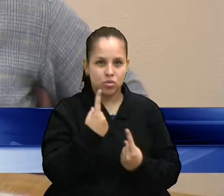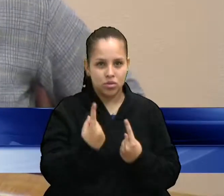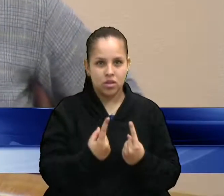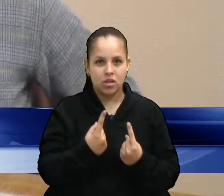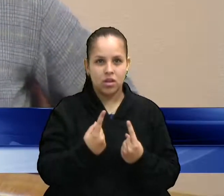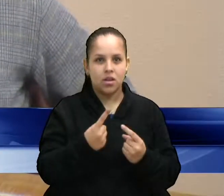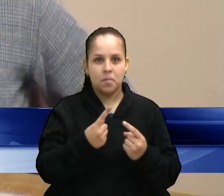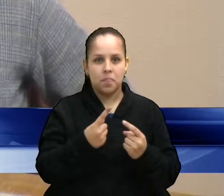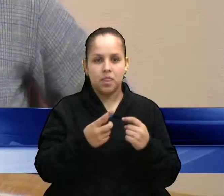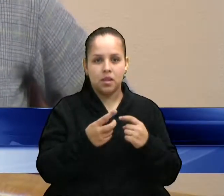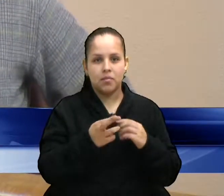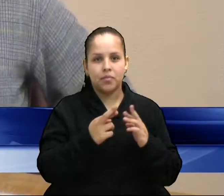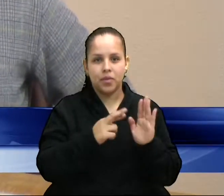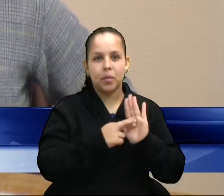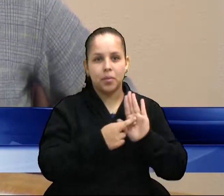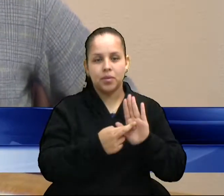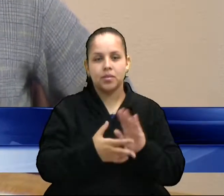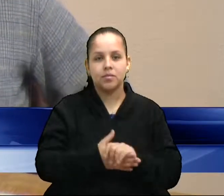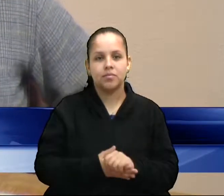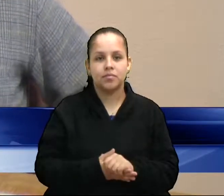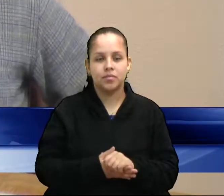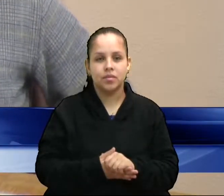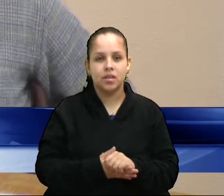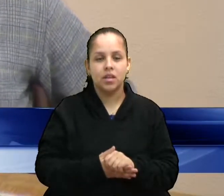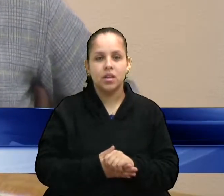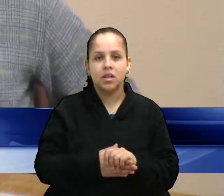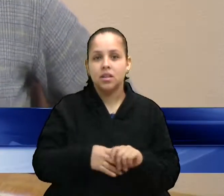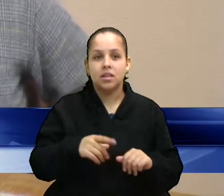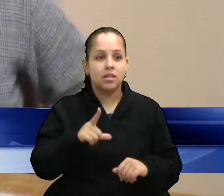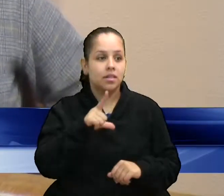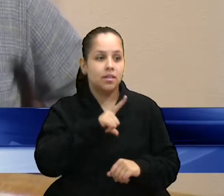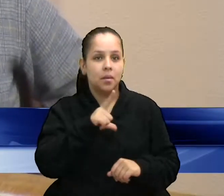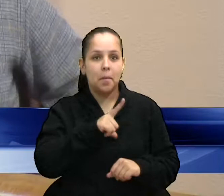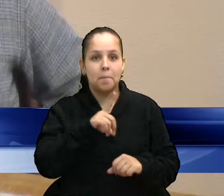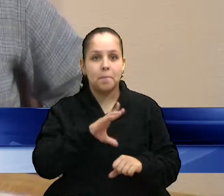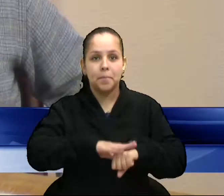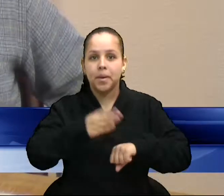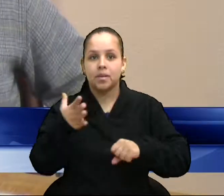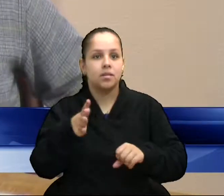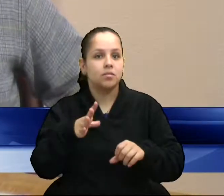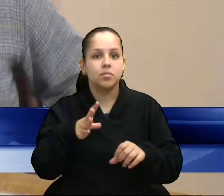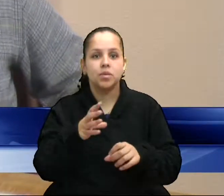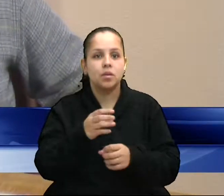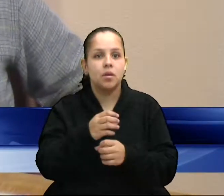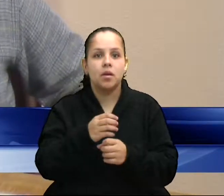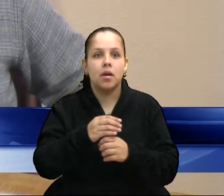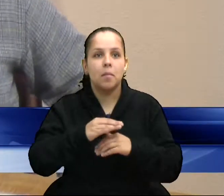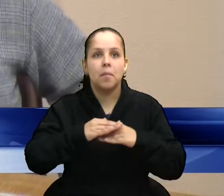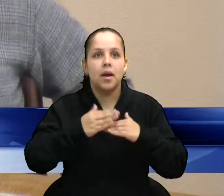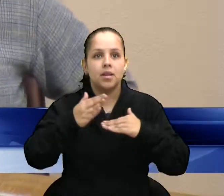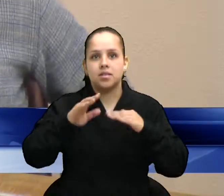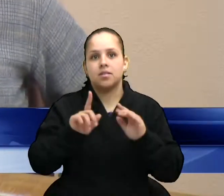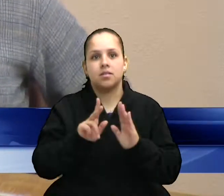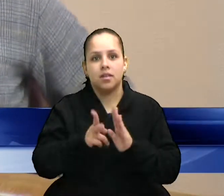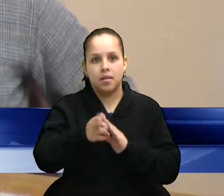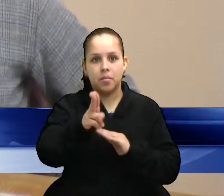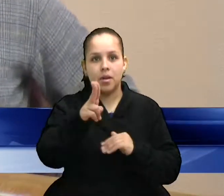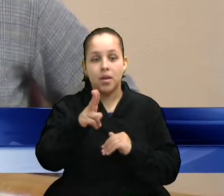representados. E só temos a somar, só temos a criar. Agora, sim, me preocupa